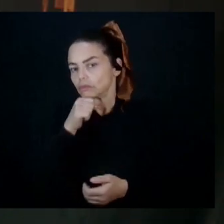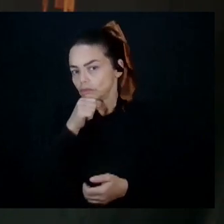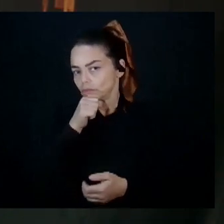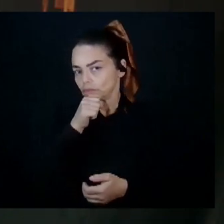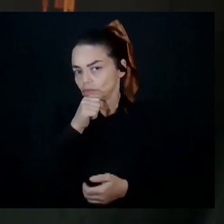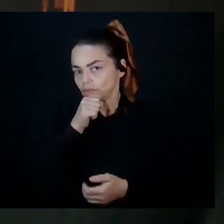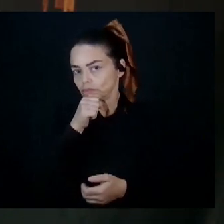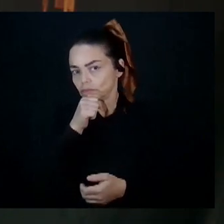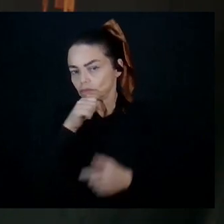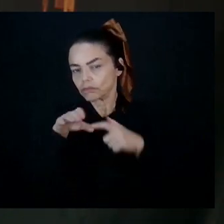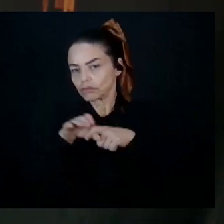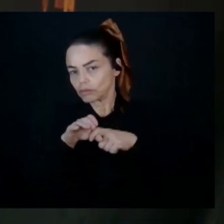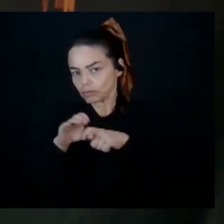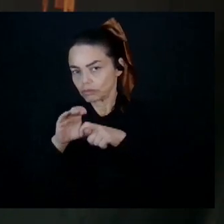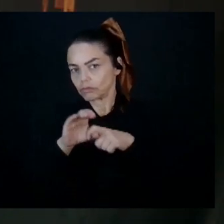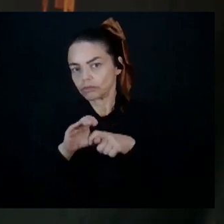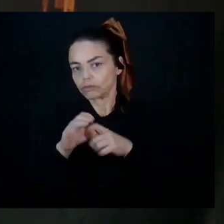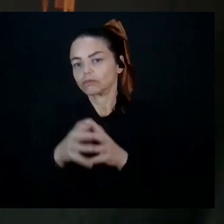de você,